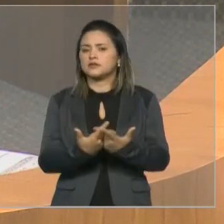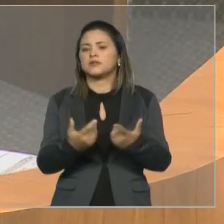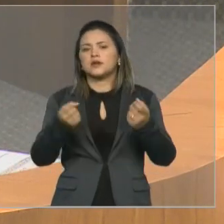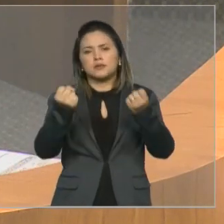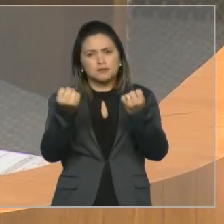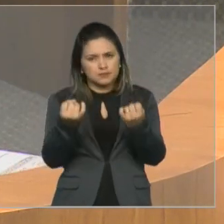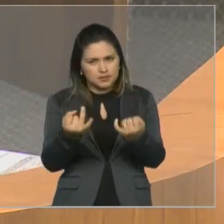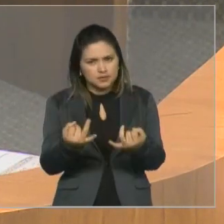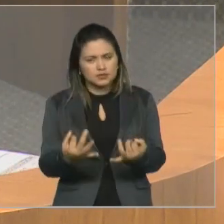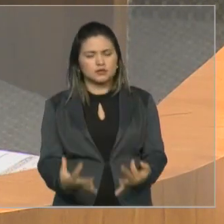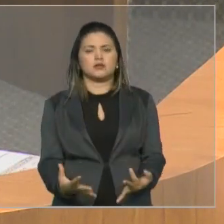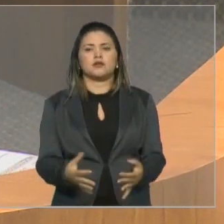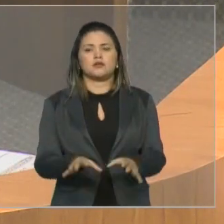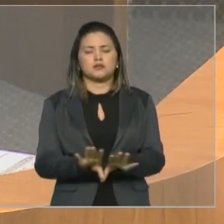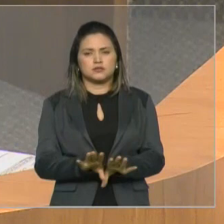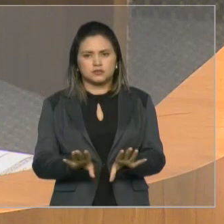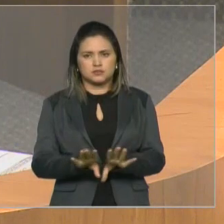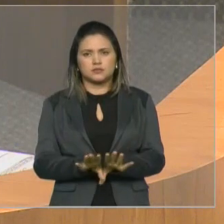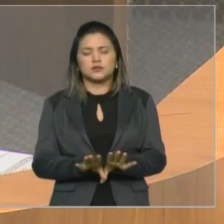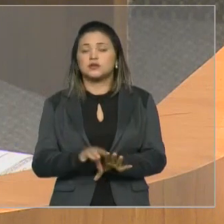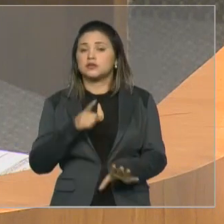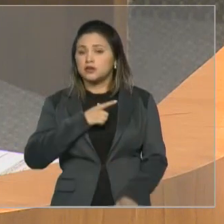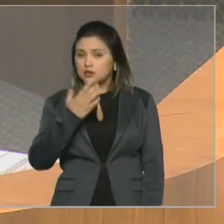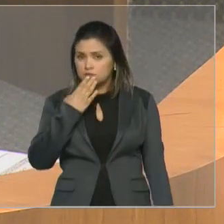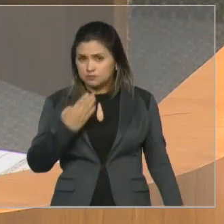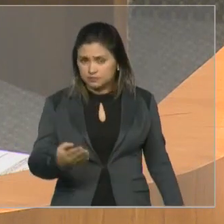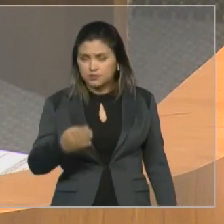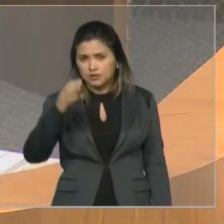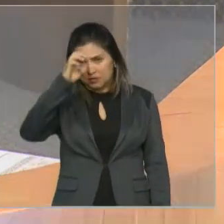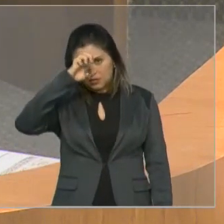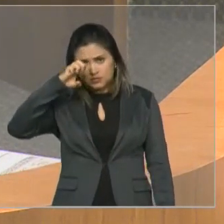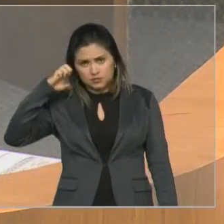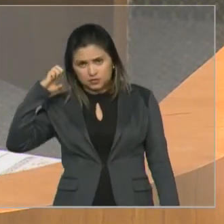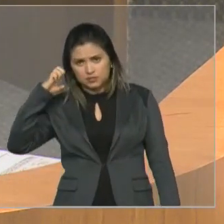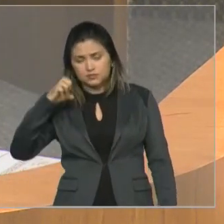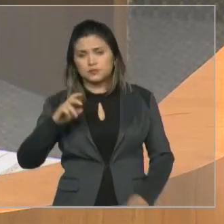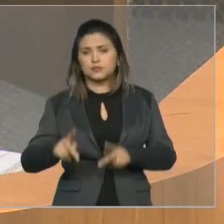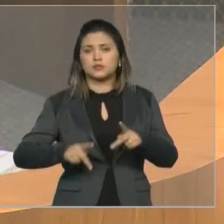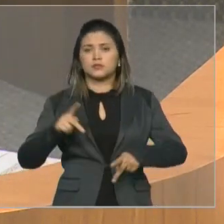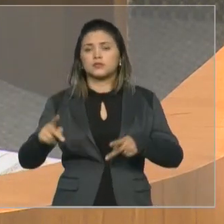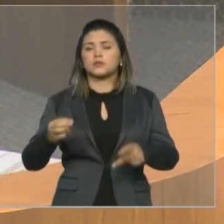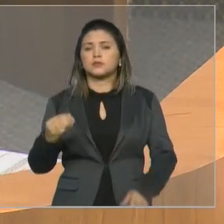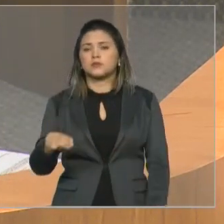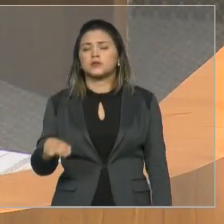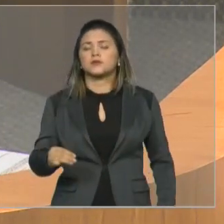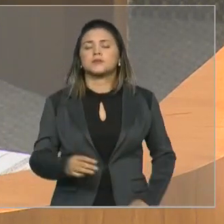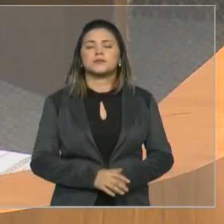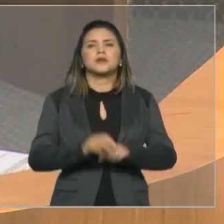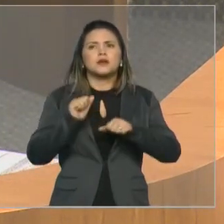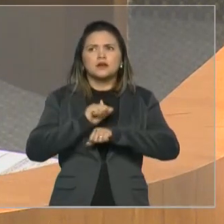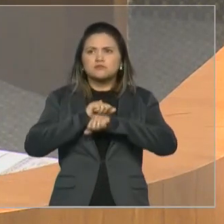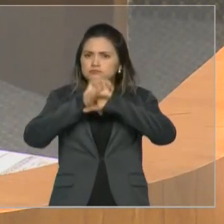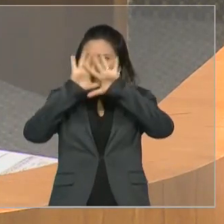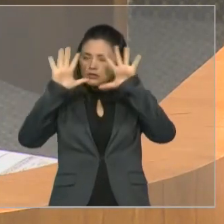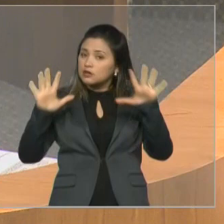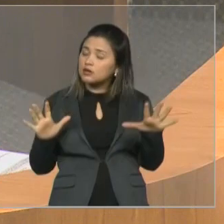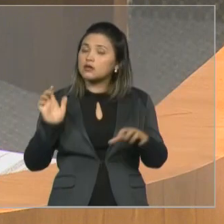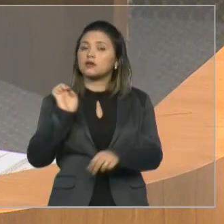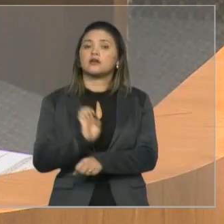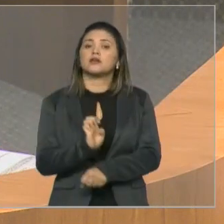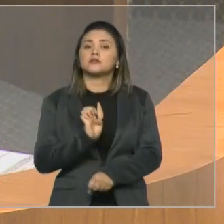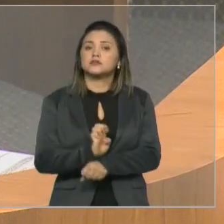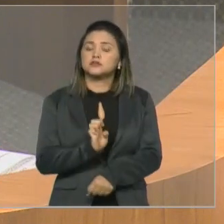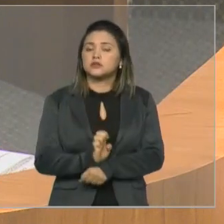que há uma solicitação do deputado Eduardo Braide, da solicitação do povo do Estado do Maranhão, com relação à transparência do Estado, transparência da